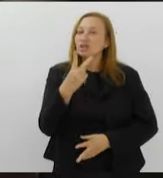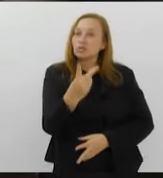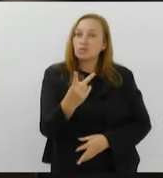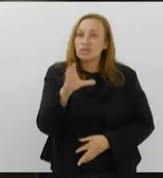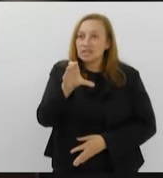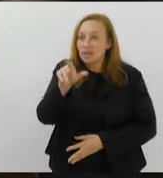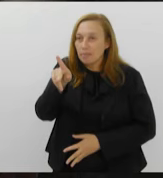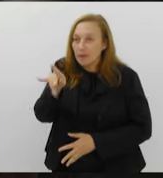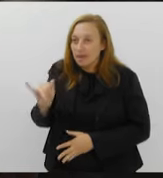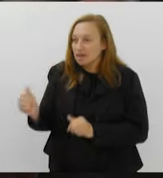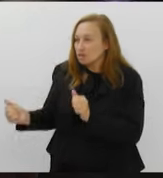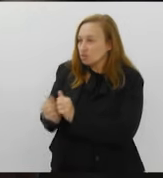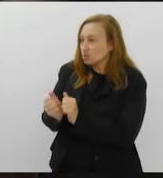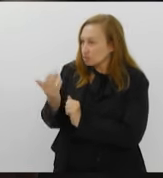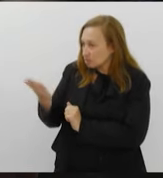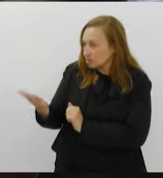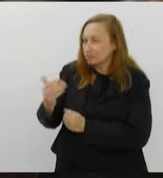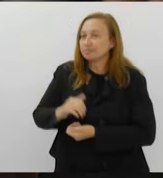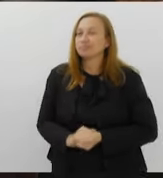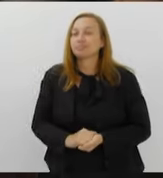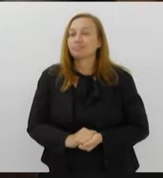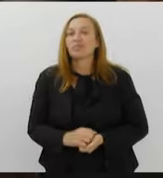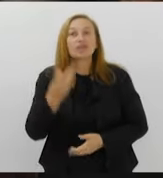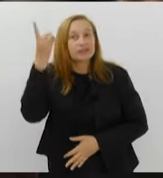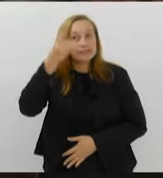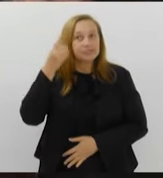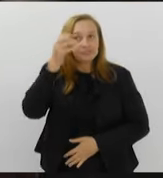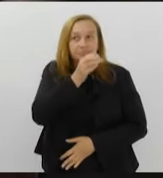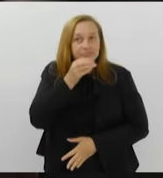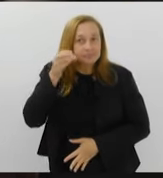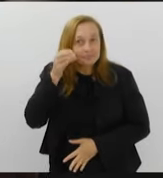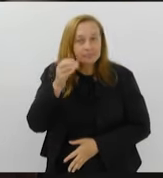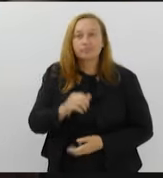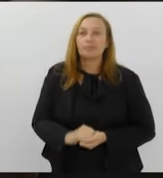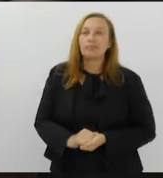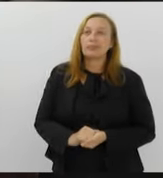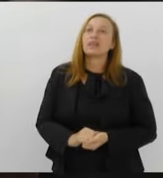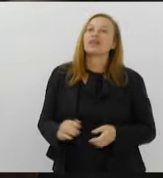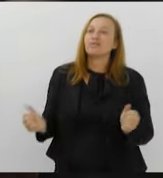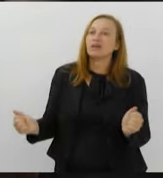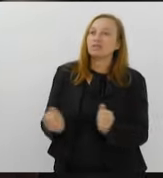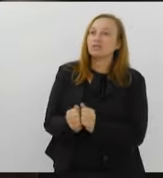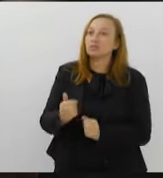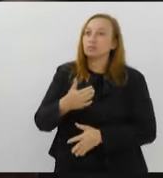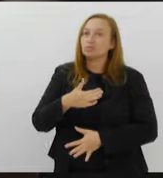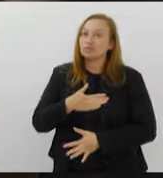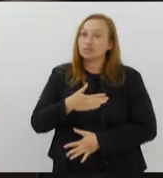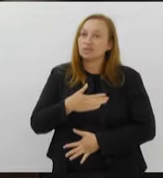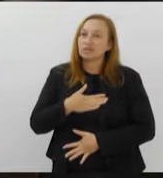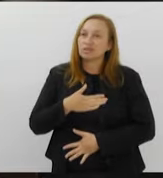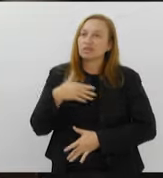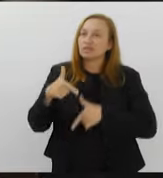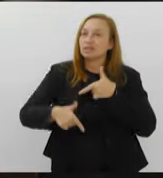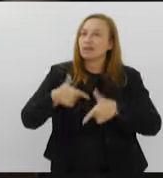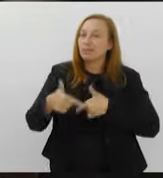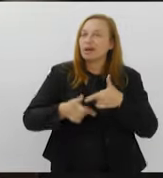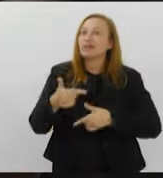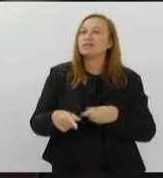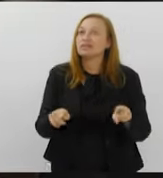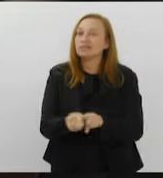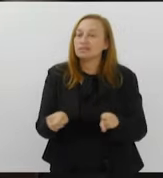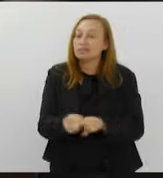CPIs com Vossa Excelência, e a deputada Célia vem ombreando junto comigo, trabalhando também,